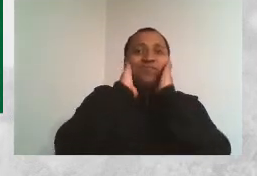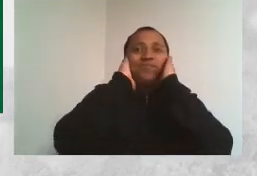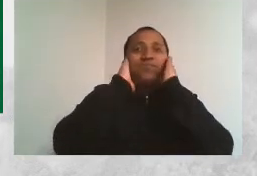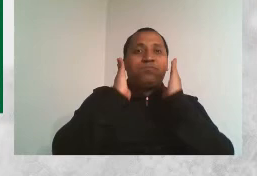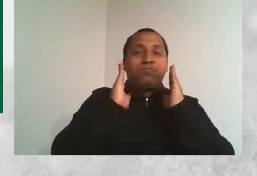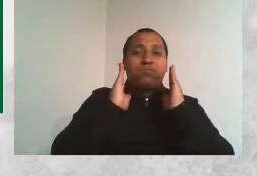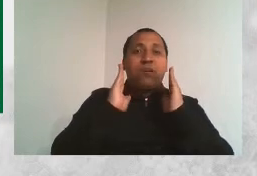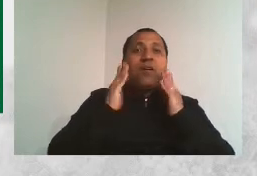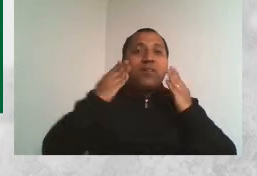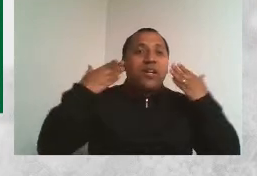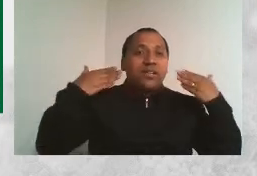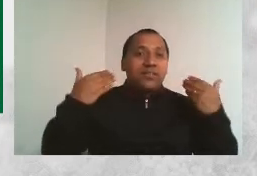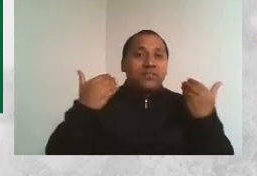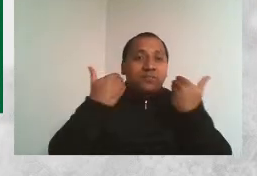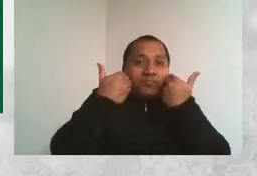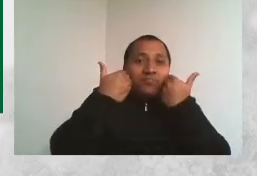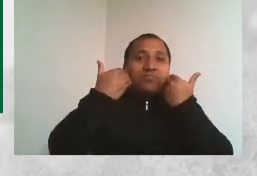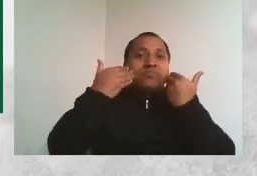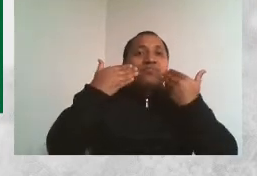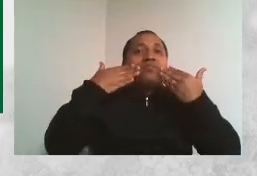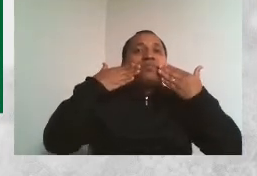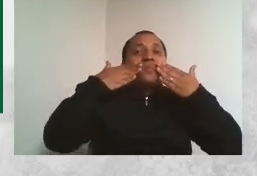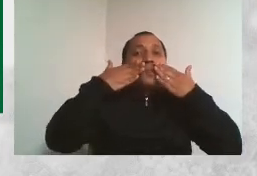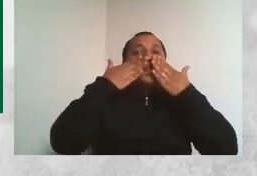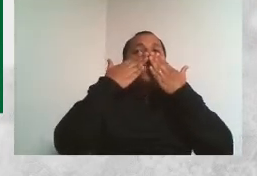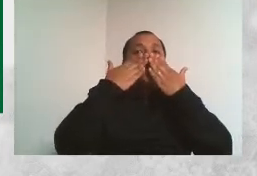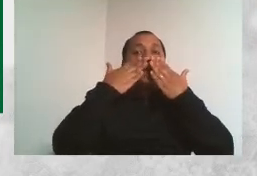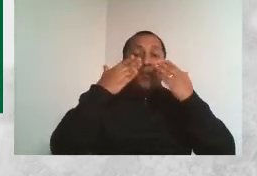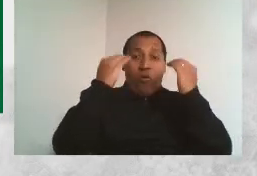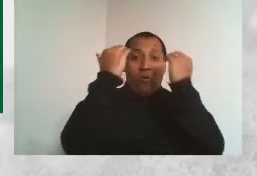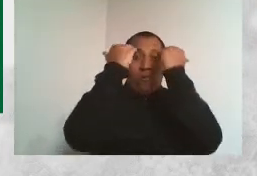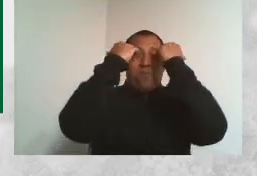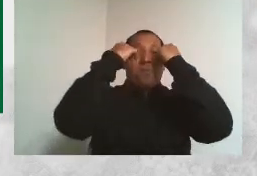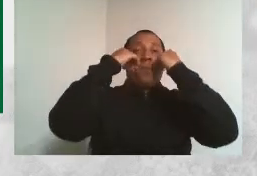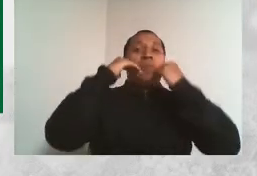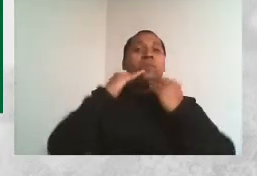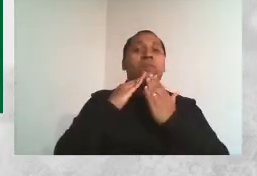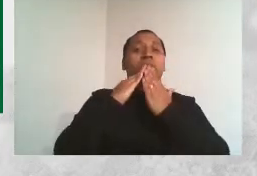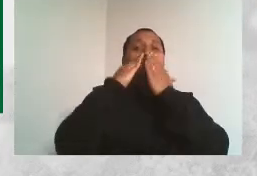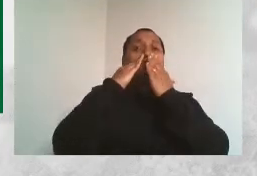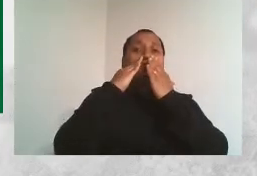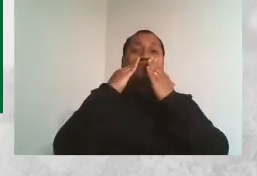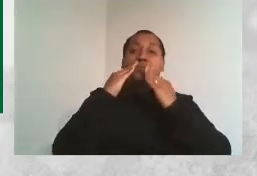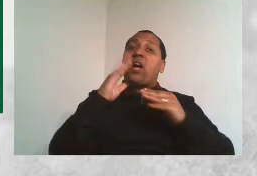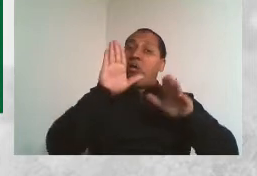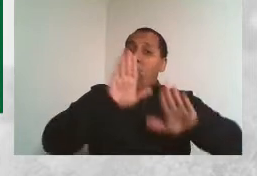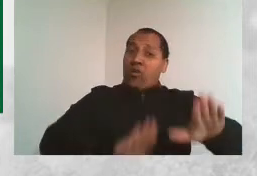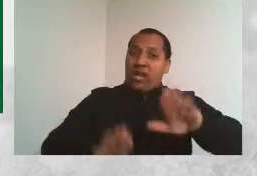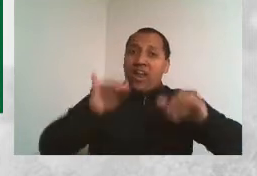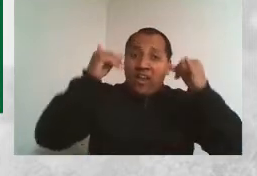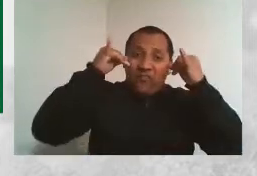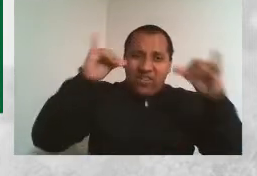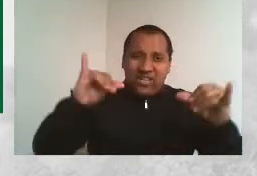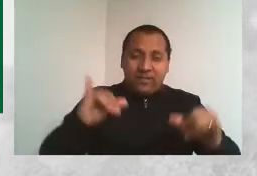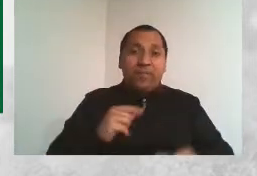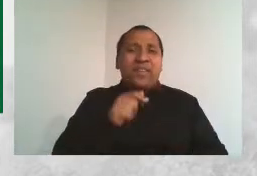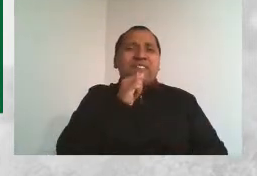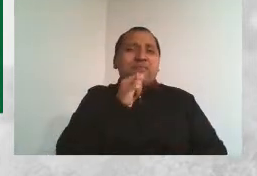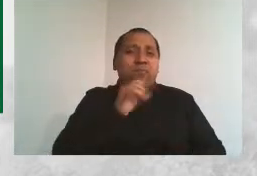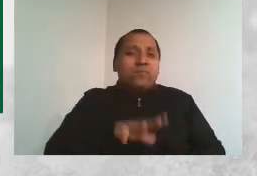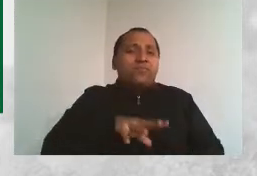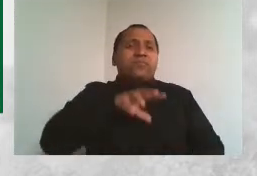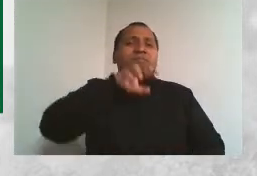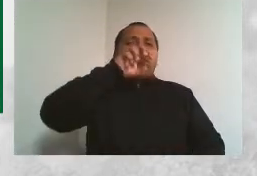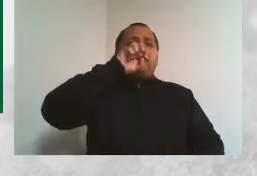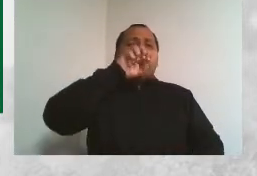ar, se a minha máscara sobrar muitos espaços, quando fazer essa inspiração, as gotículas podem